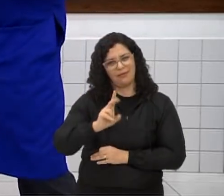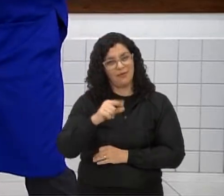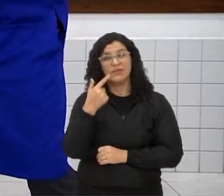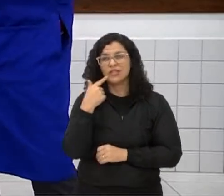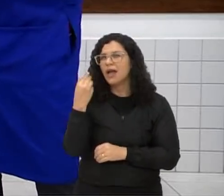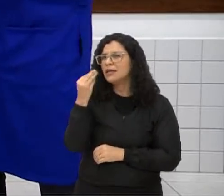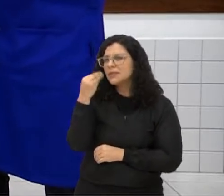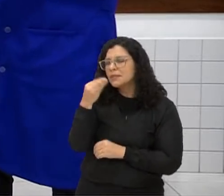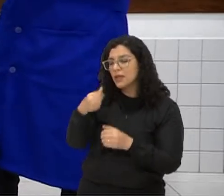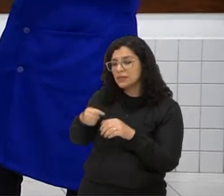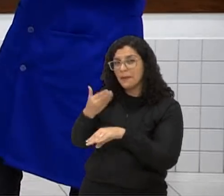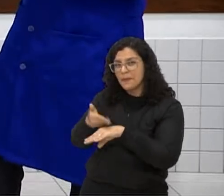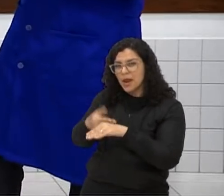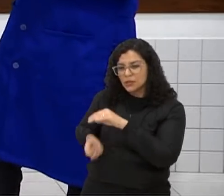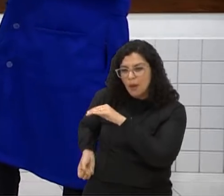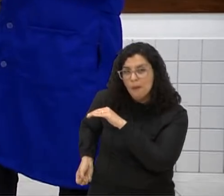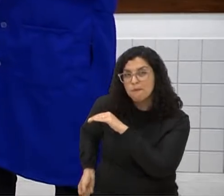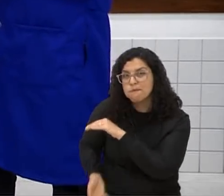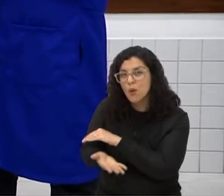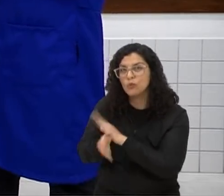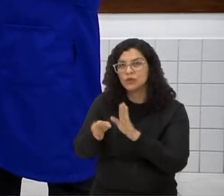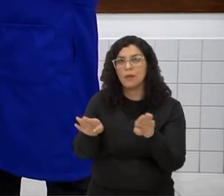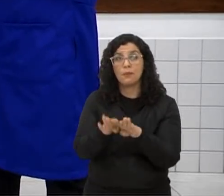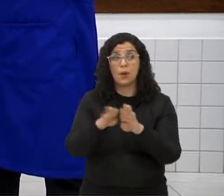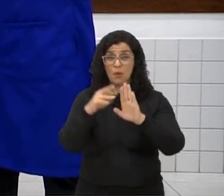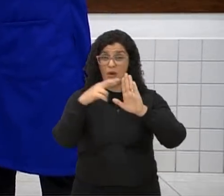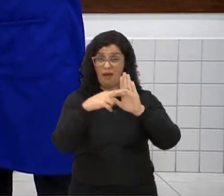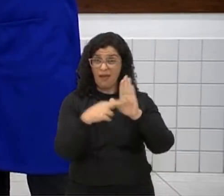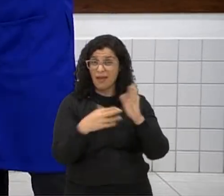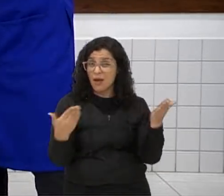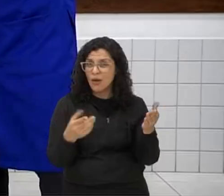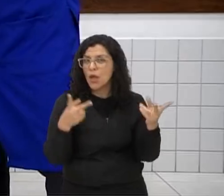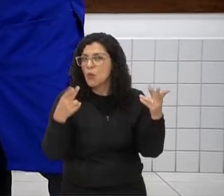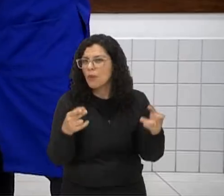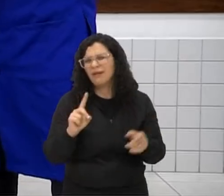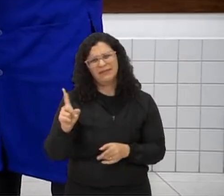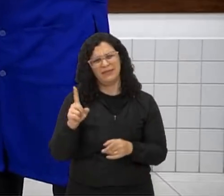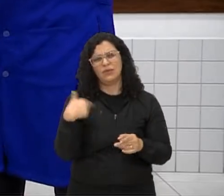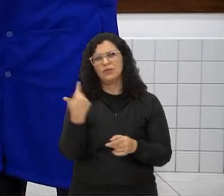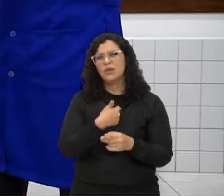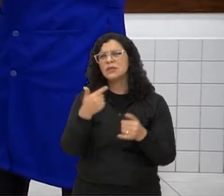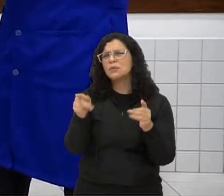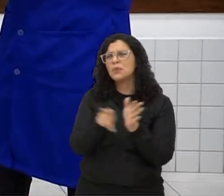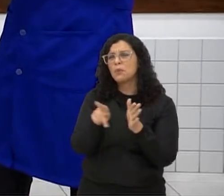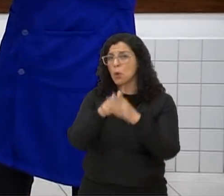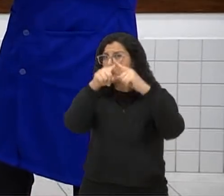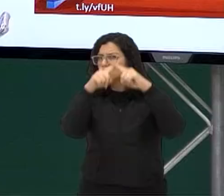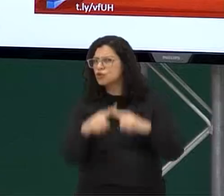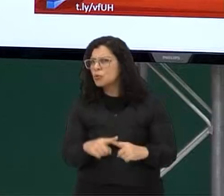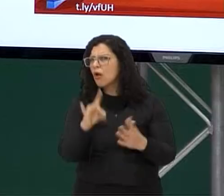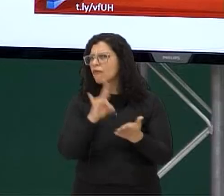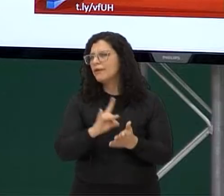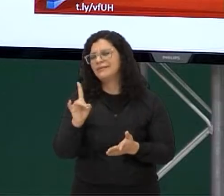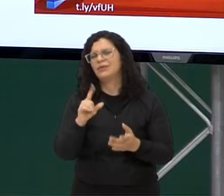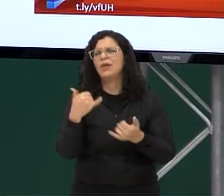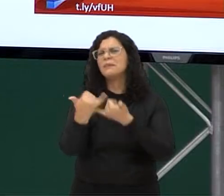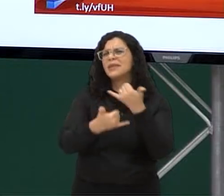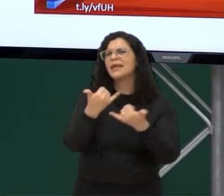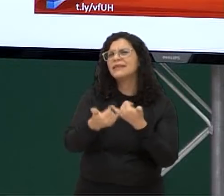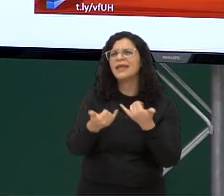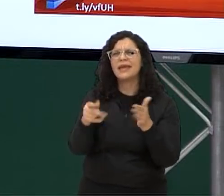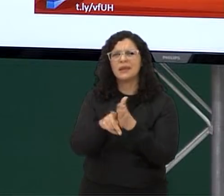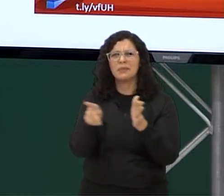boliche, Gilson? Eu já joguei boliche, não nos moldes que nós vamos ver aqui, né, em virtude, em situações de competição mesmo, mas já joguei na